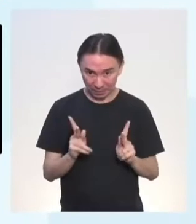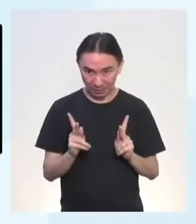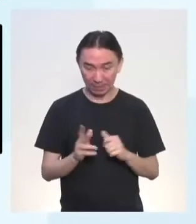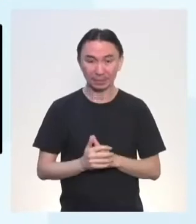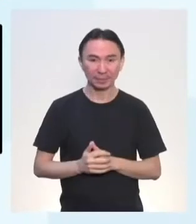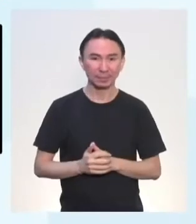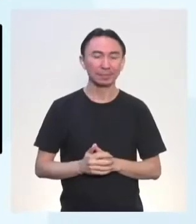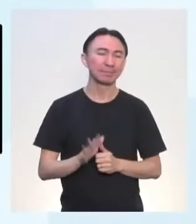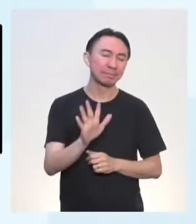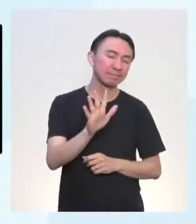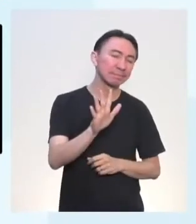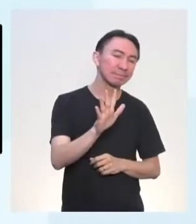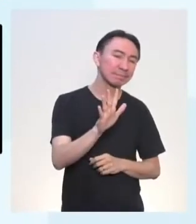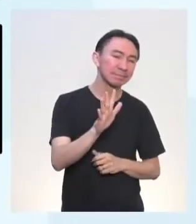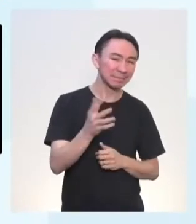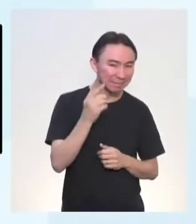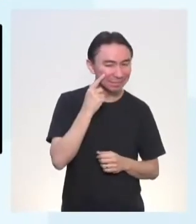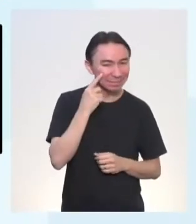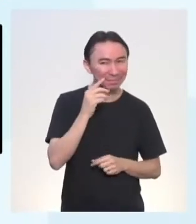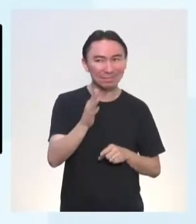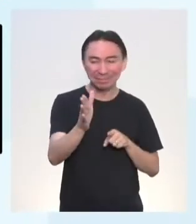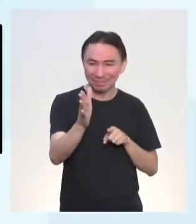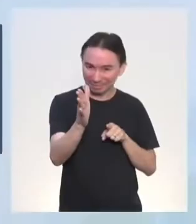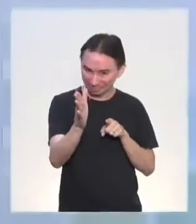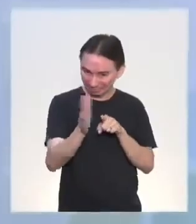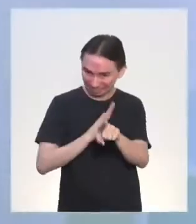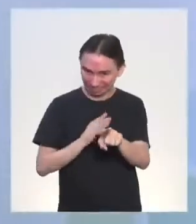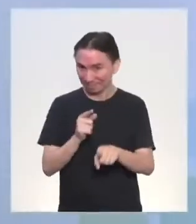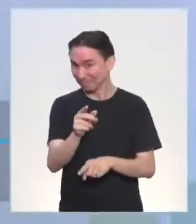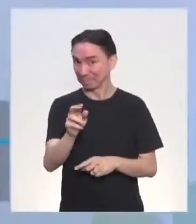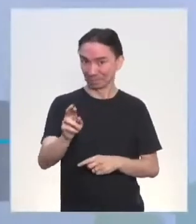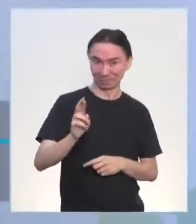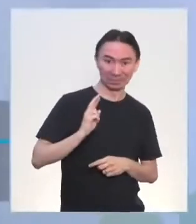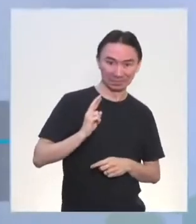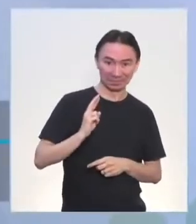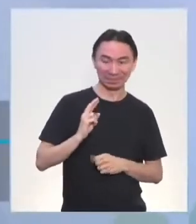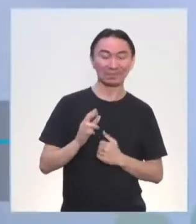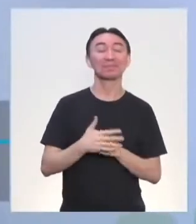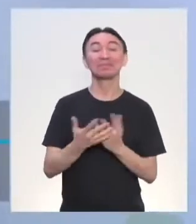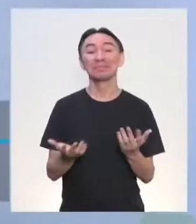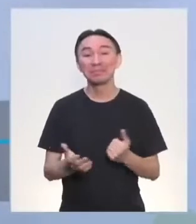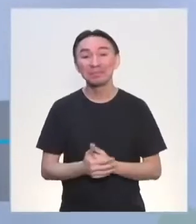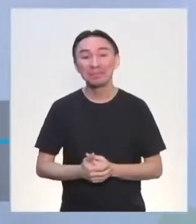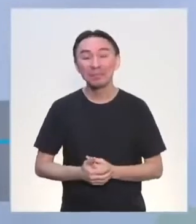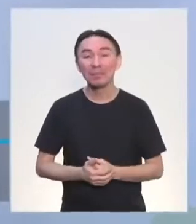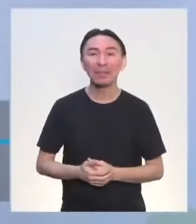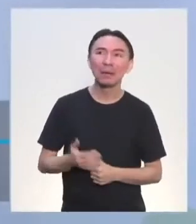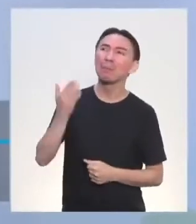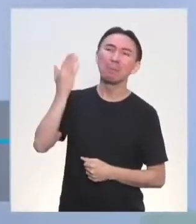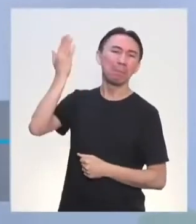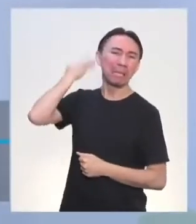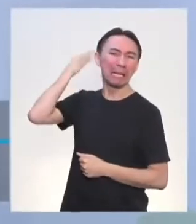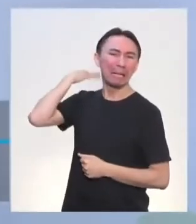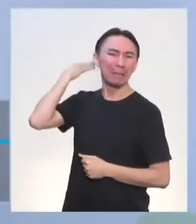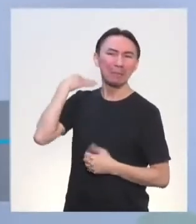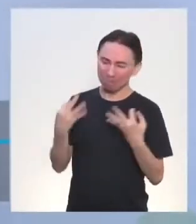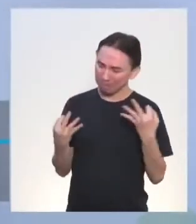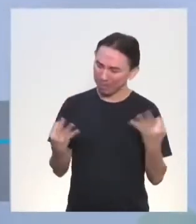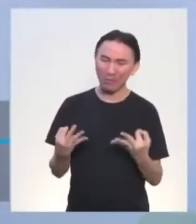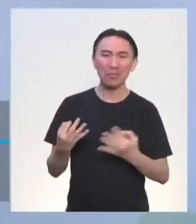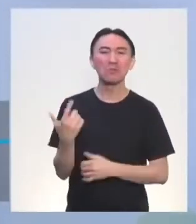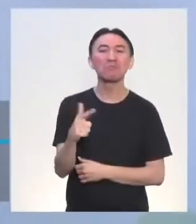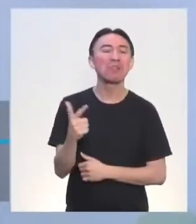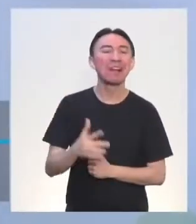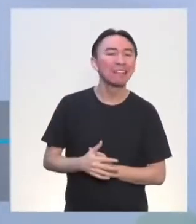Pergunta aí para a gente, aliás, eu vou perguntar, você vai responder, eu vou olhar. O que é o pretérito imperfeito? O que vocês sabem